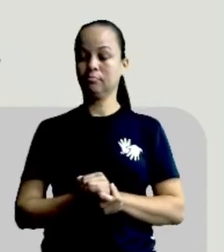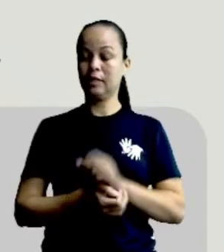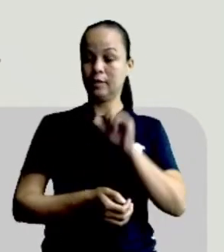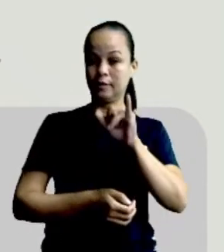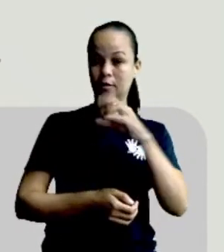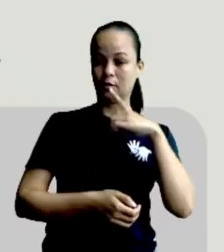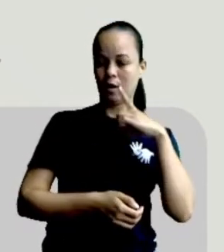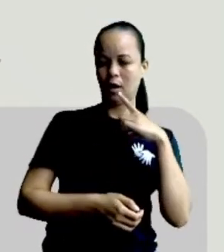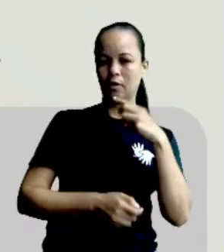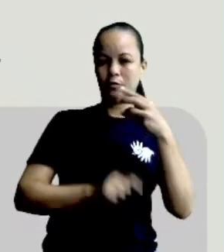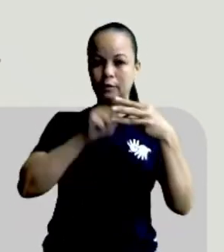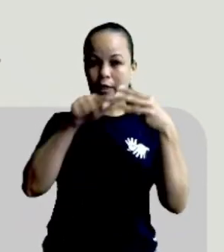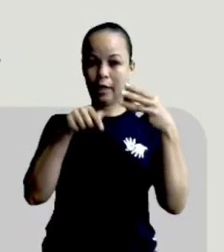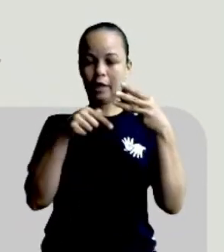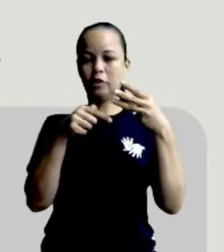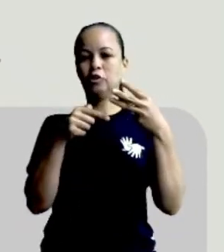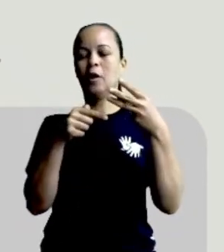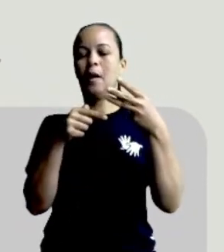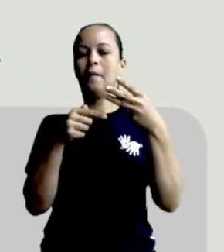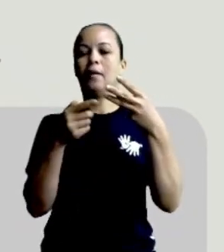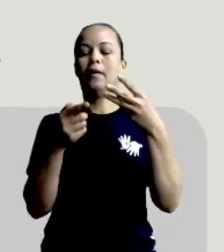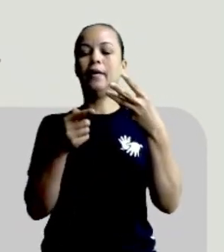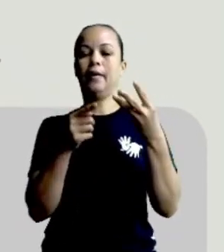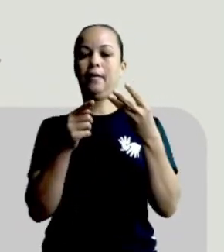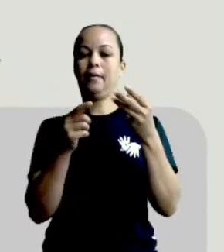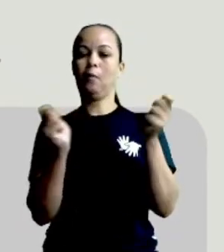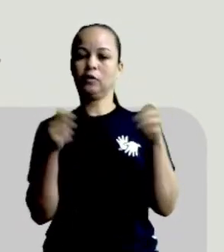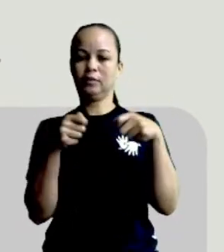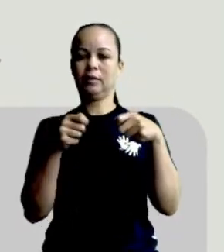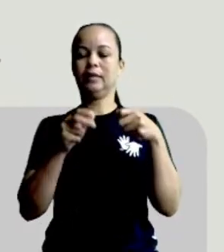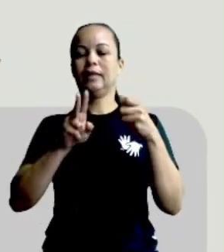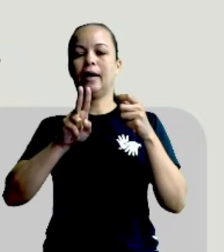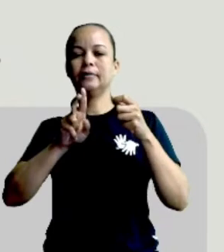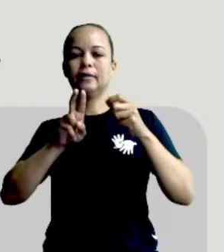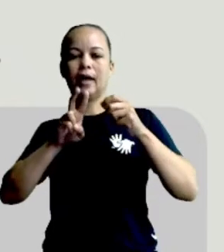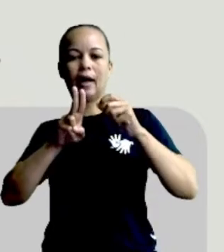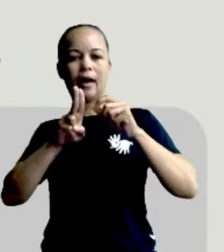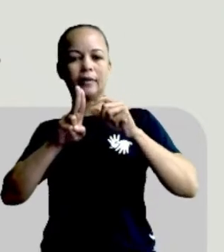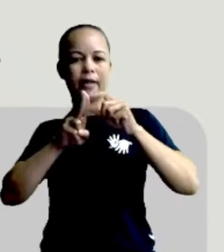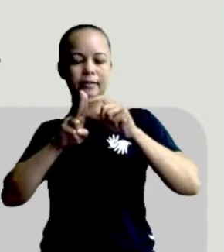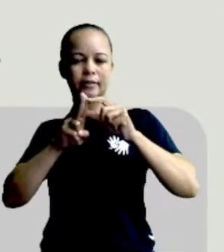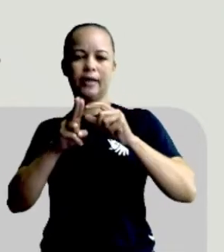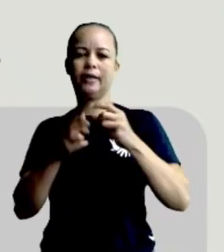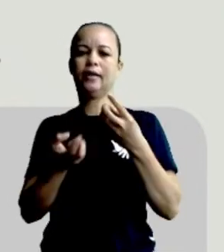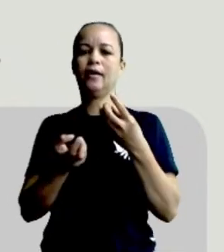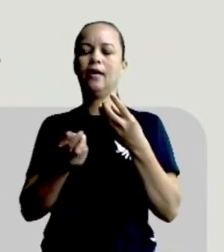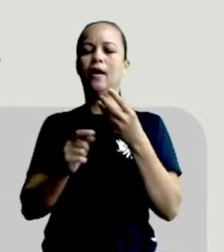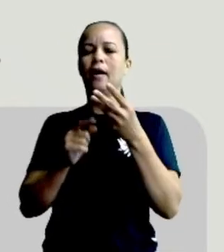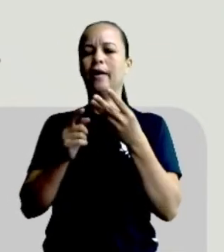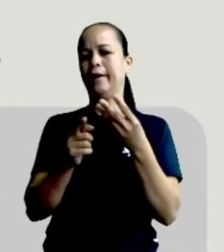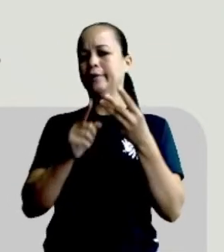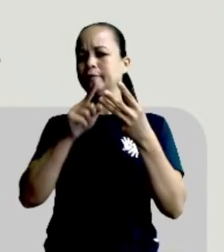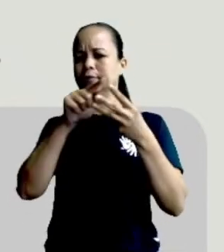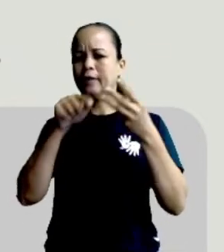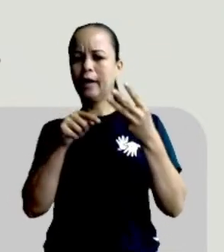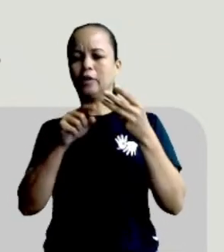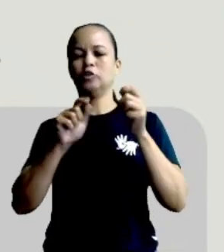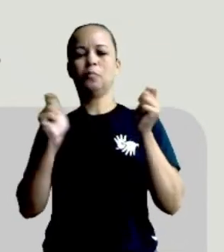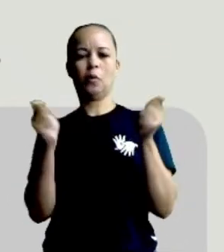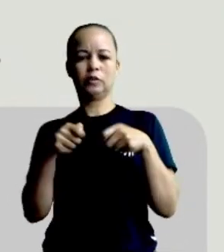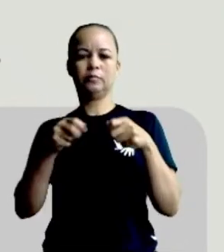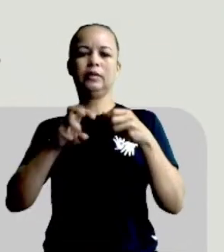na centena, 4 possibilidades na dezena e 3 possibilidades na unidade, eu posso multiplicar